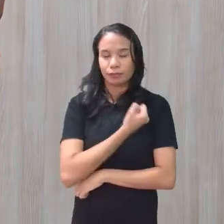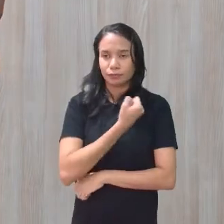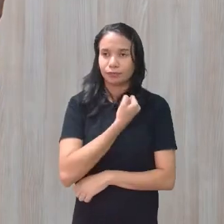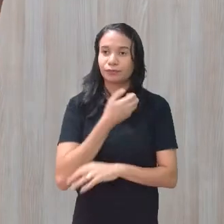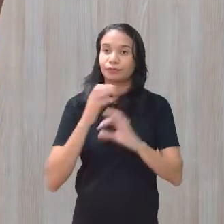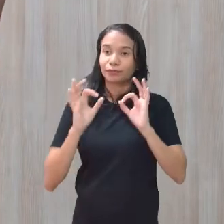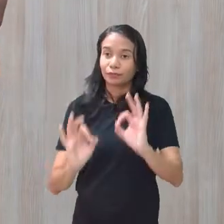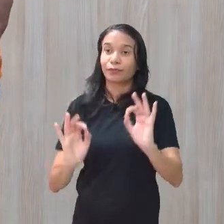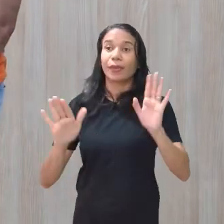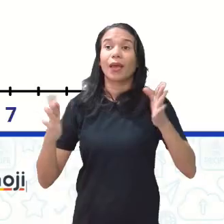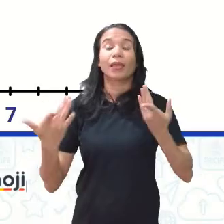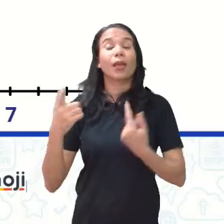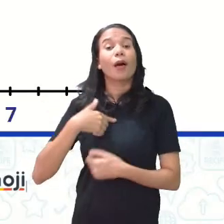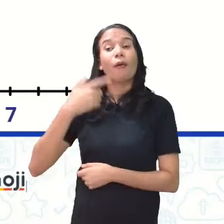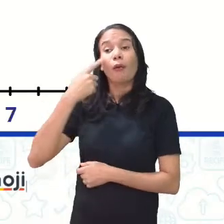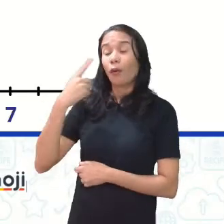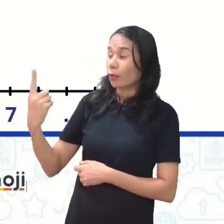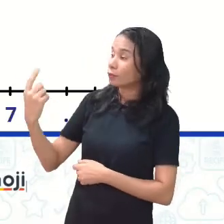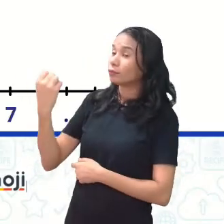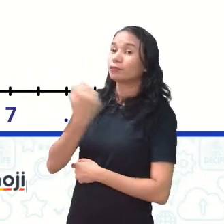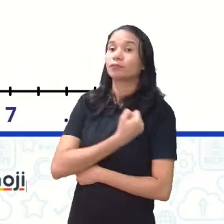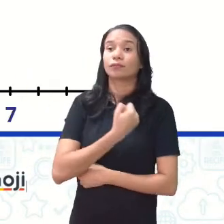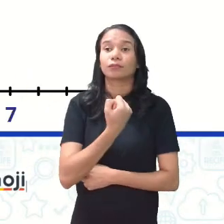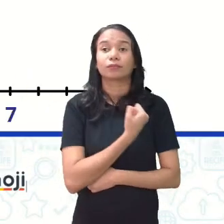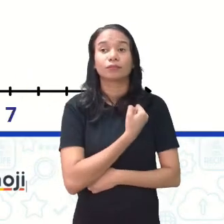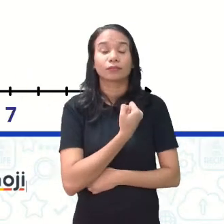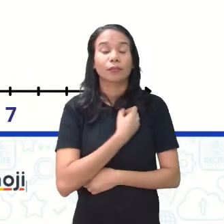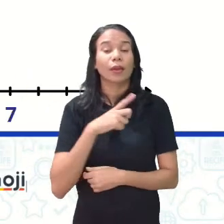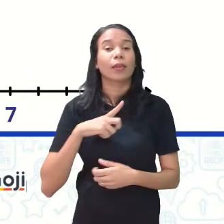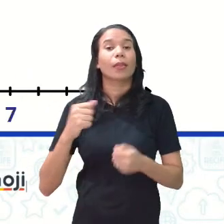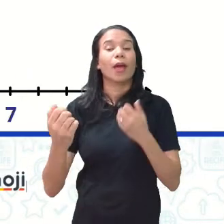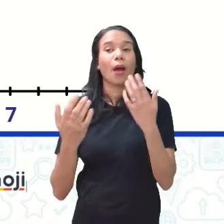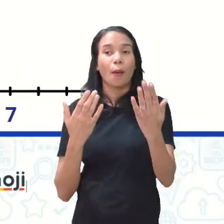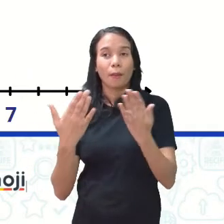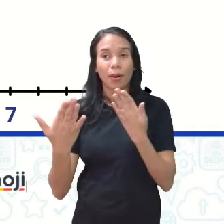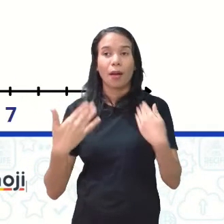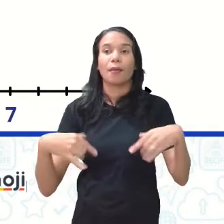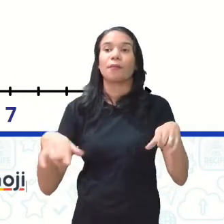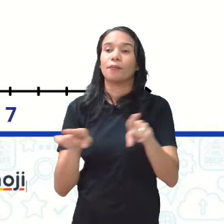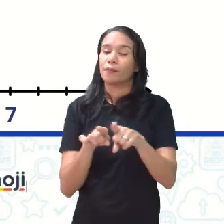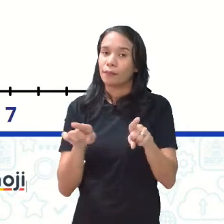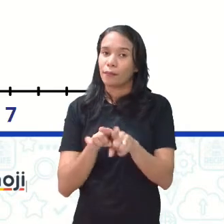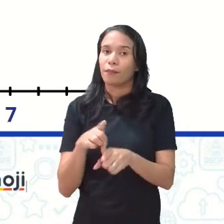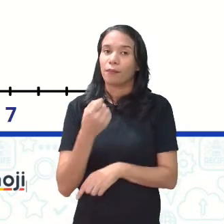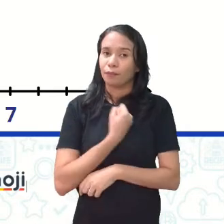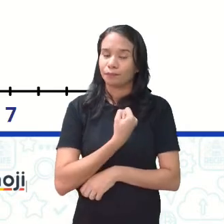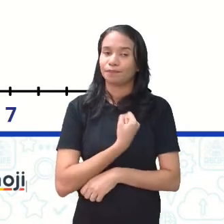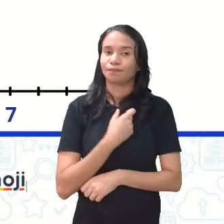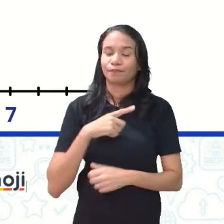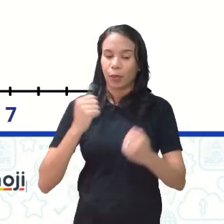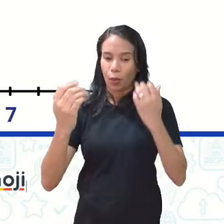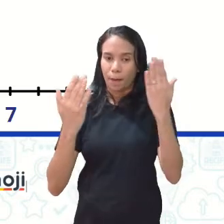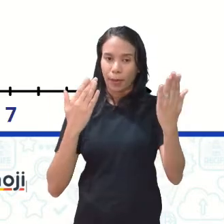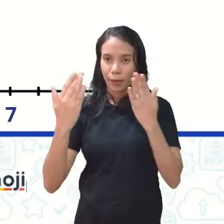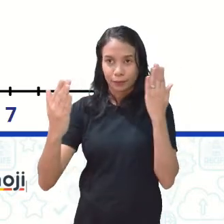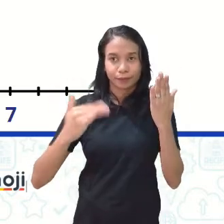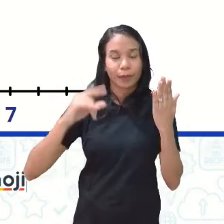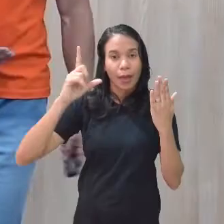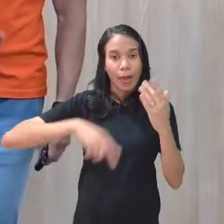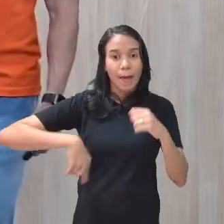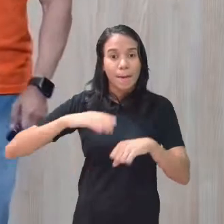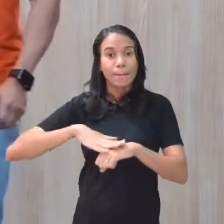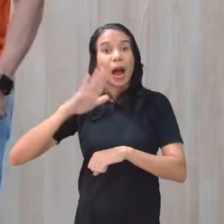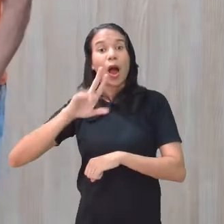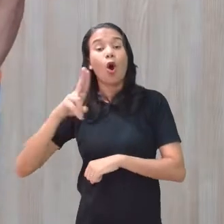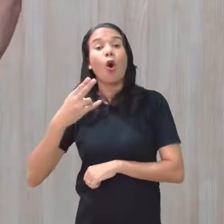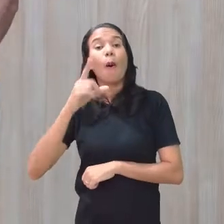certo? Então eu tenho aqui, ó, os números inteiros. Temos as comparações também dos números inteiros, né? Se é maior